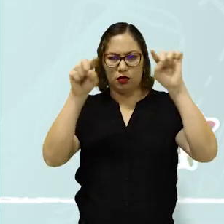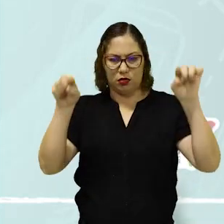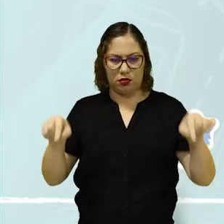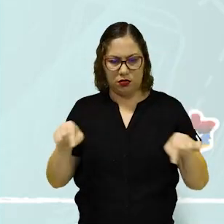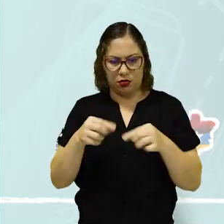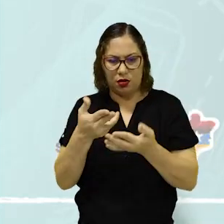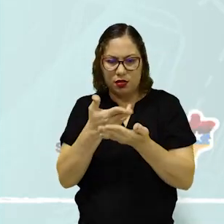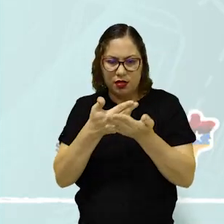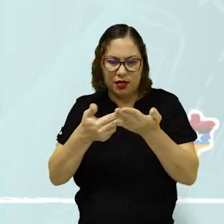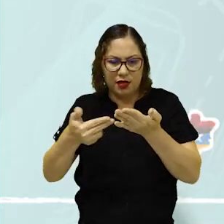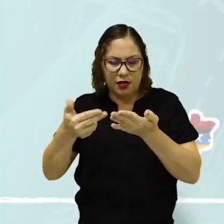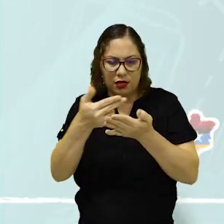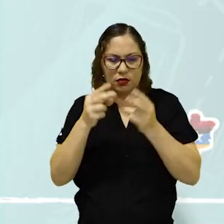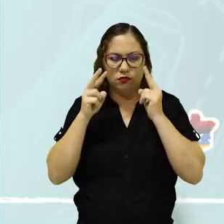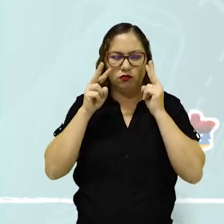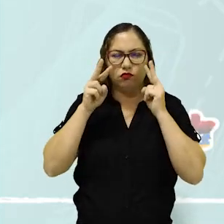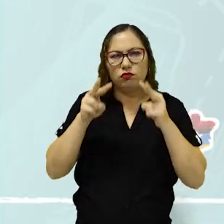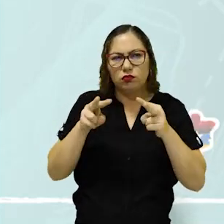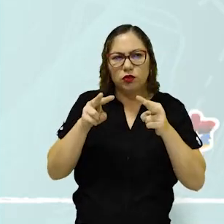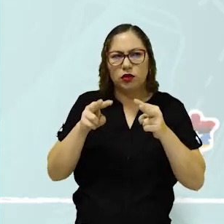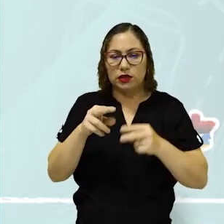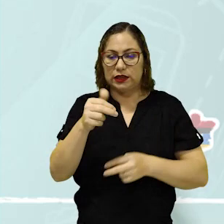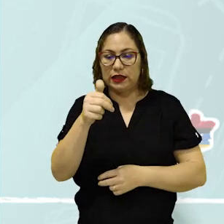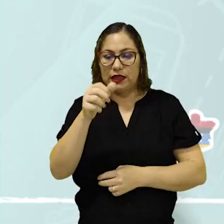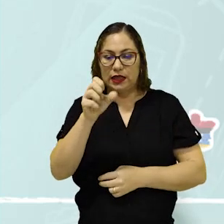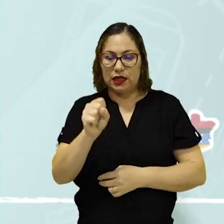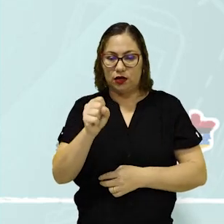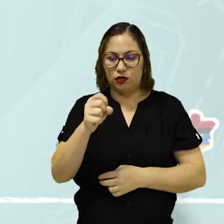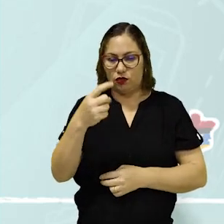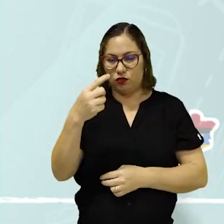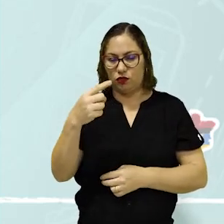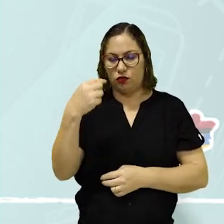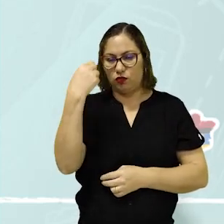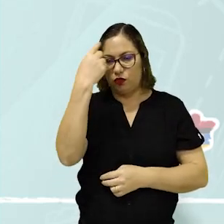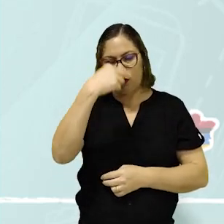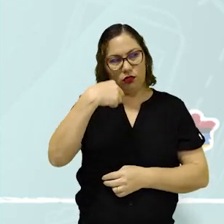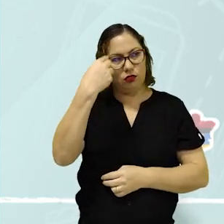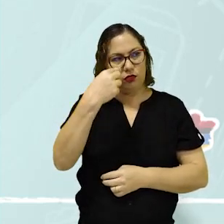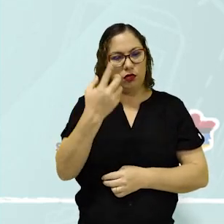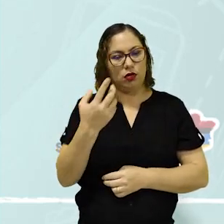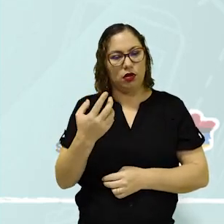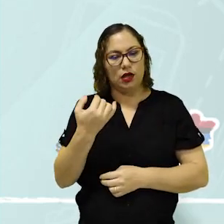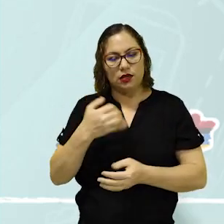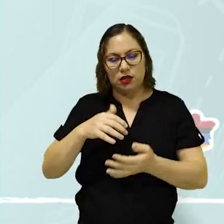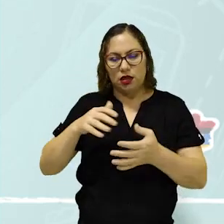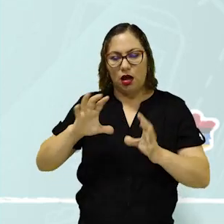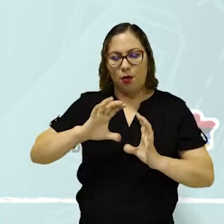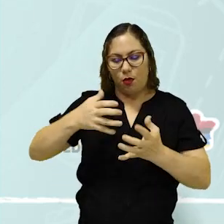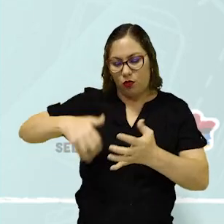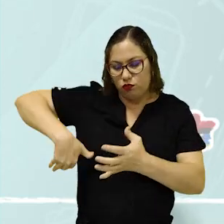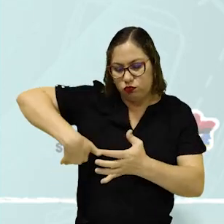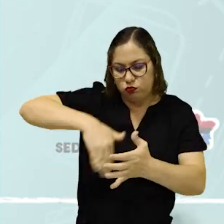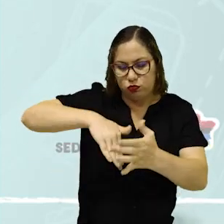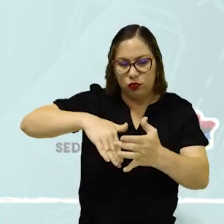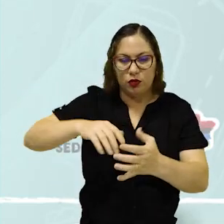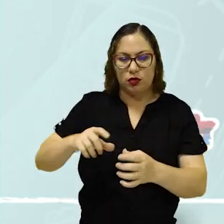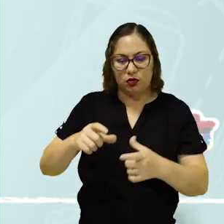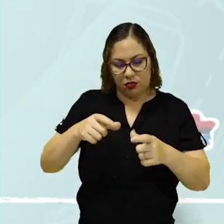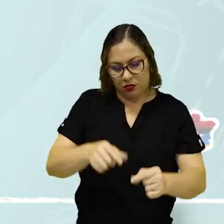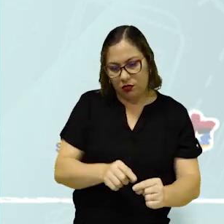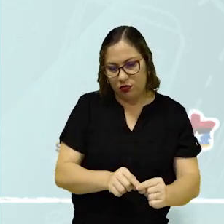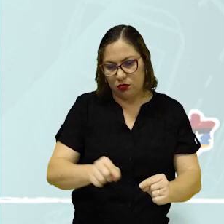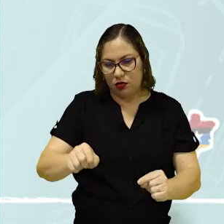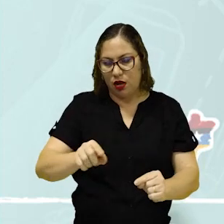considerando que são 18 horas, se a bola for chutada do centro em direção aos pontos